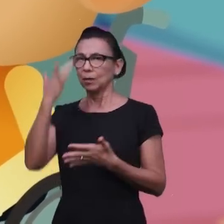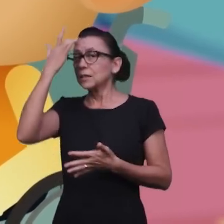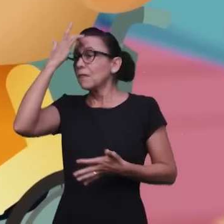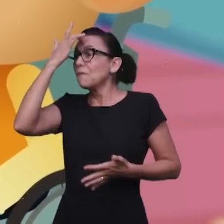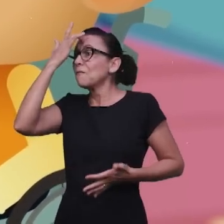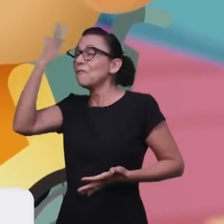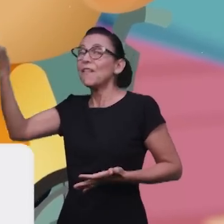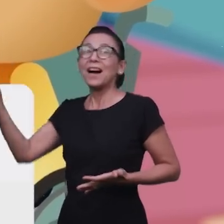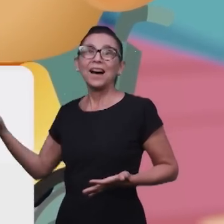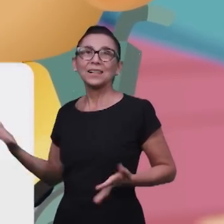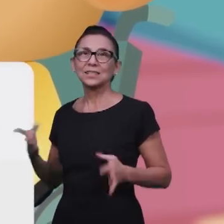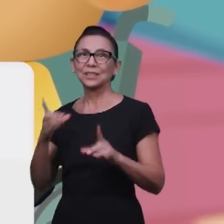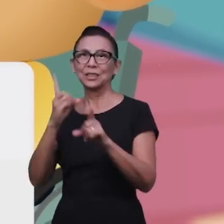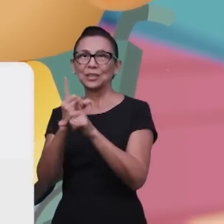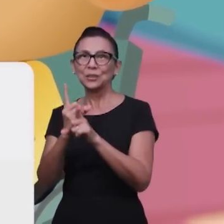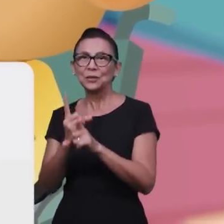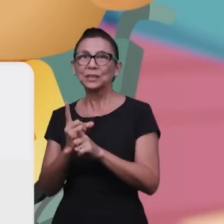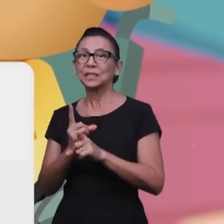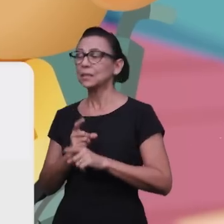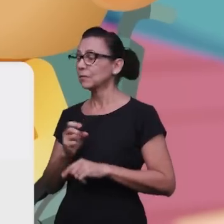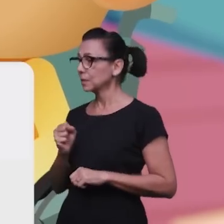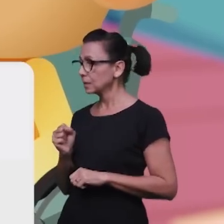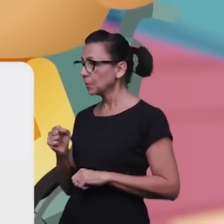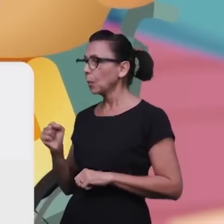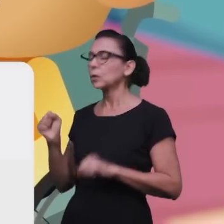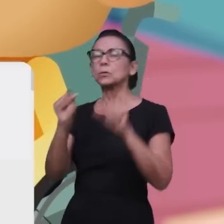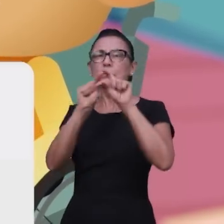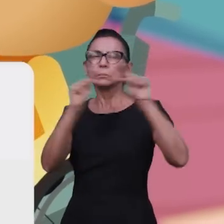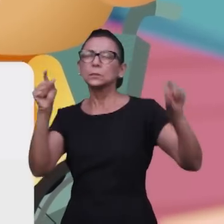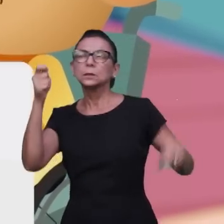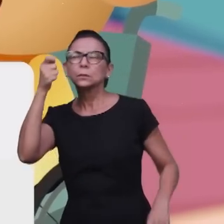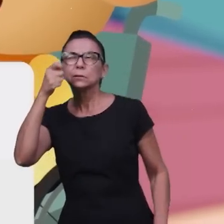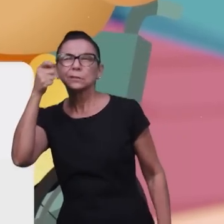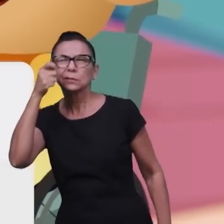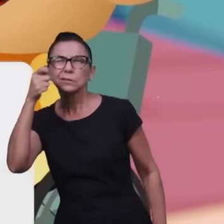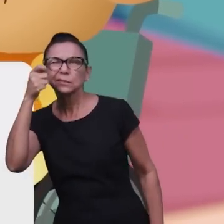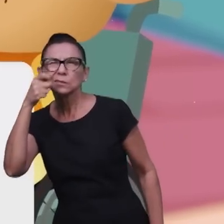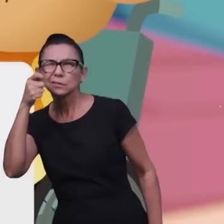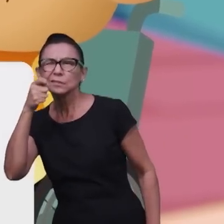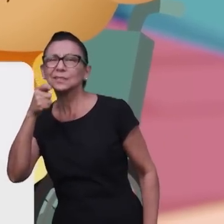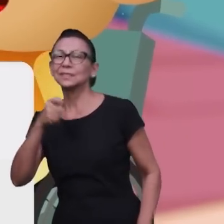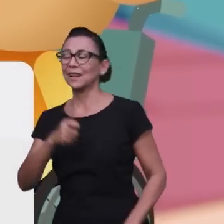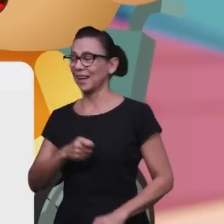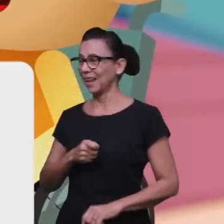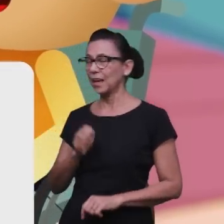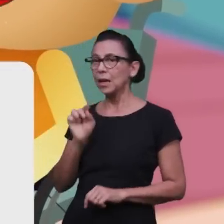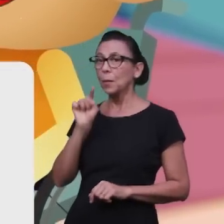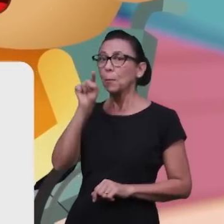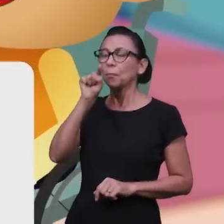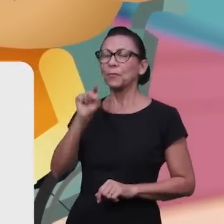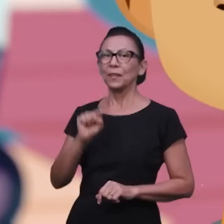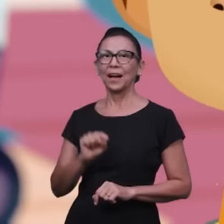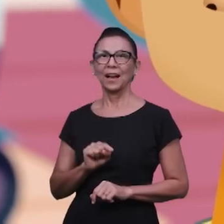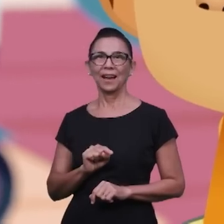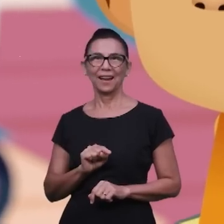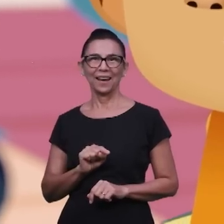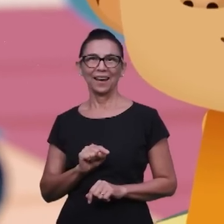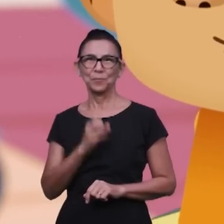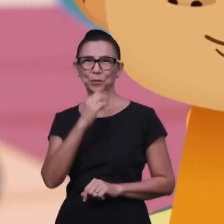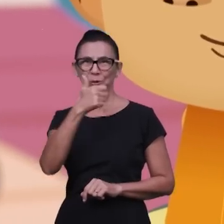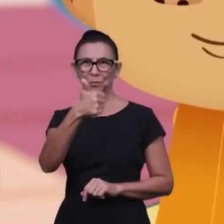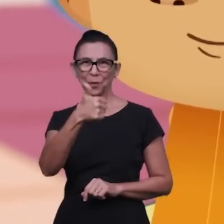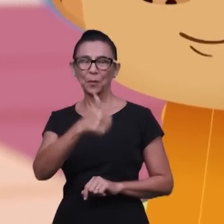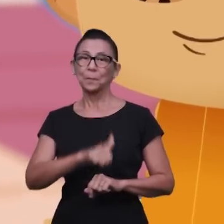fácil encontrar. E você ainda pode usar a busca e digitar o que você quer procurar, Elo. A gente não perde nada.